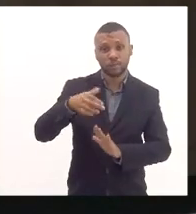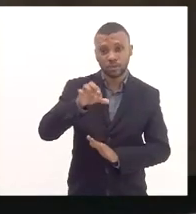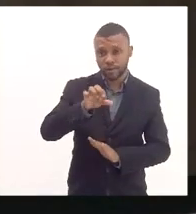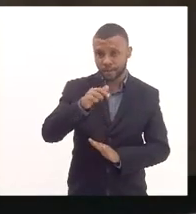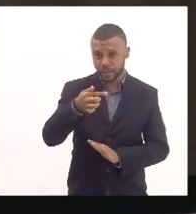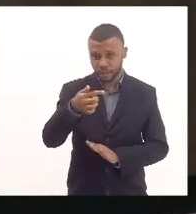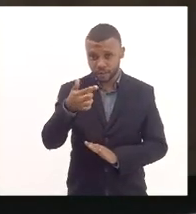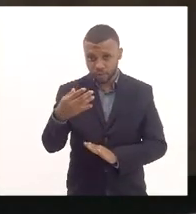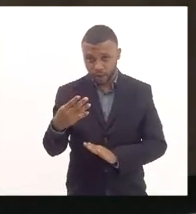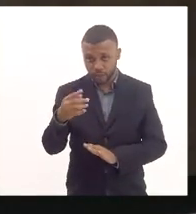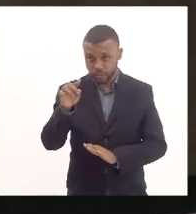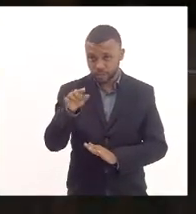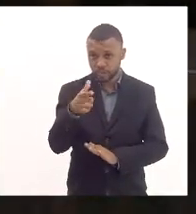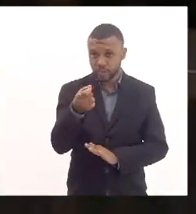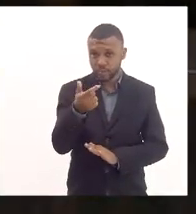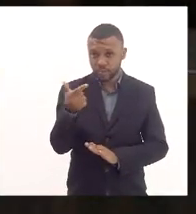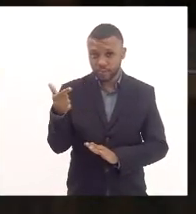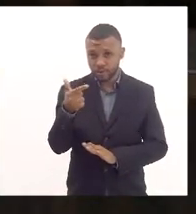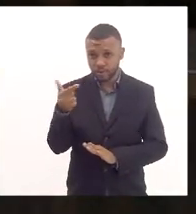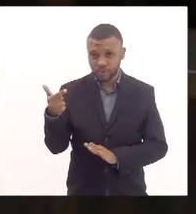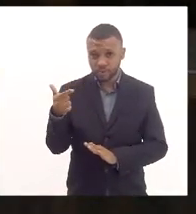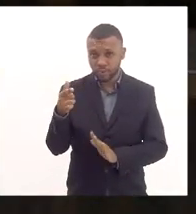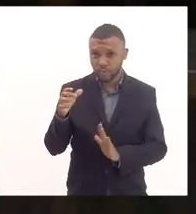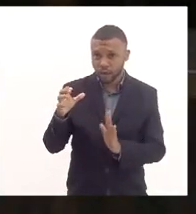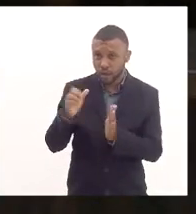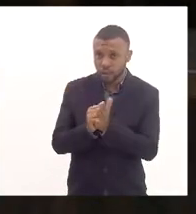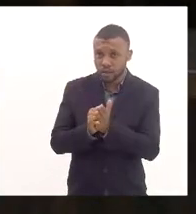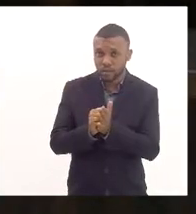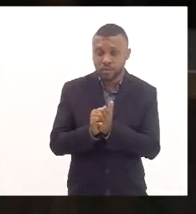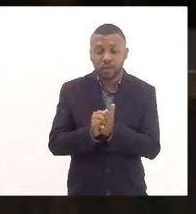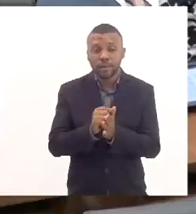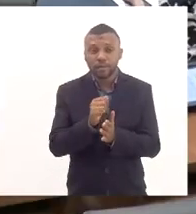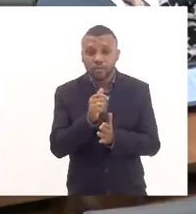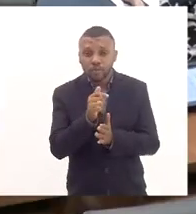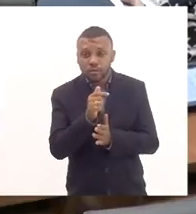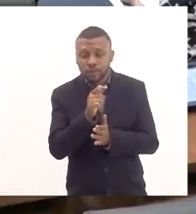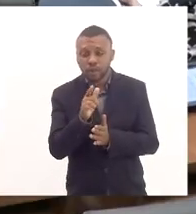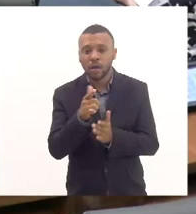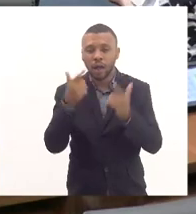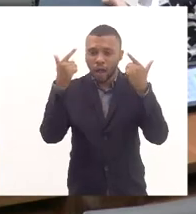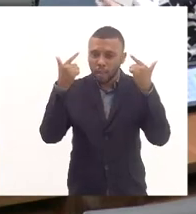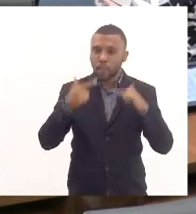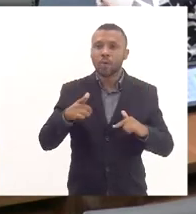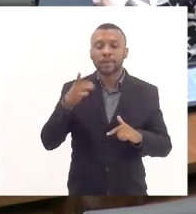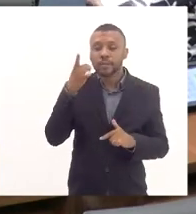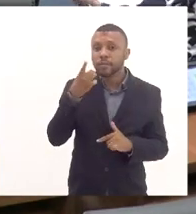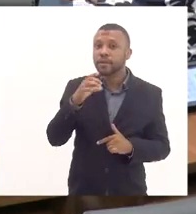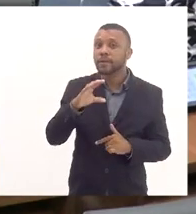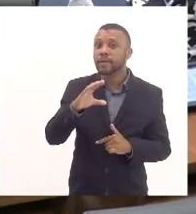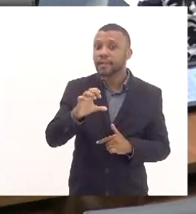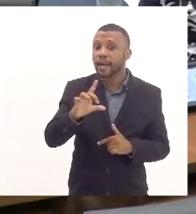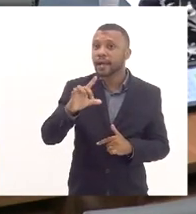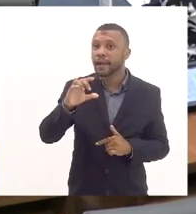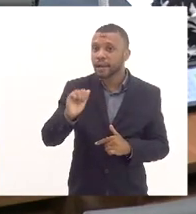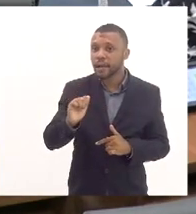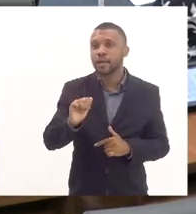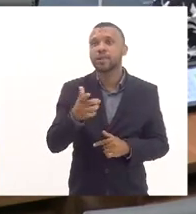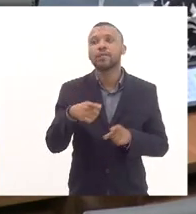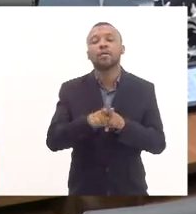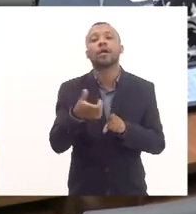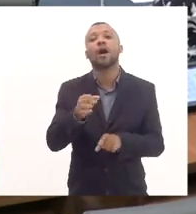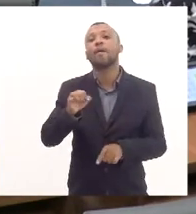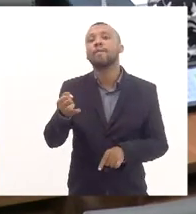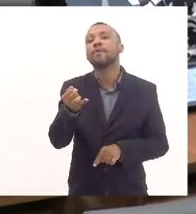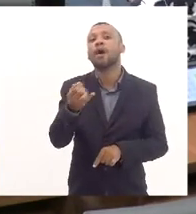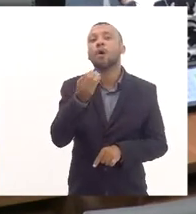974 2022/18 quatro 2021/22 22 da Constituição da deputada do velho oportunidade